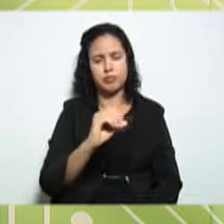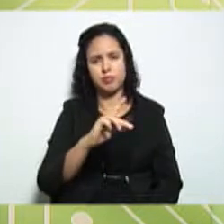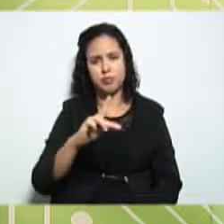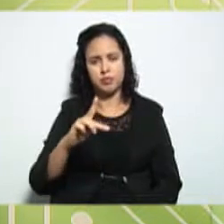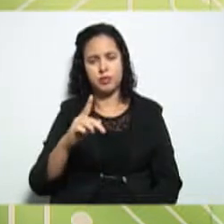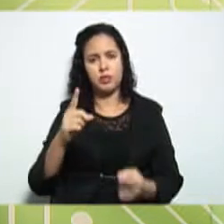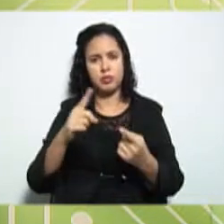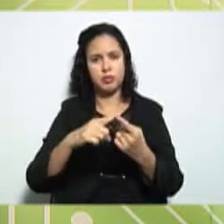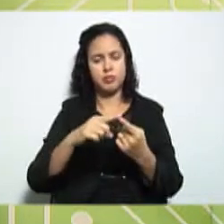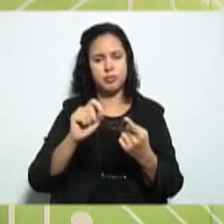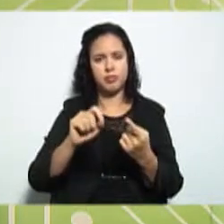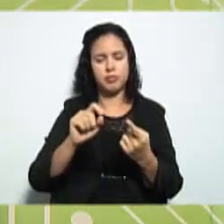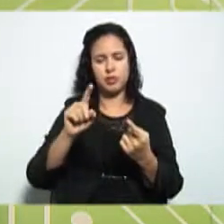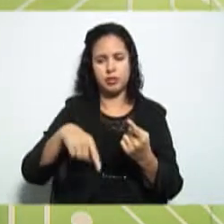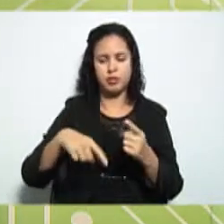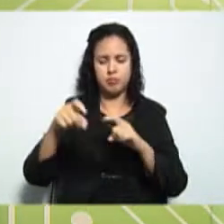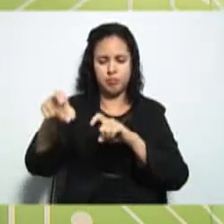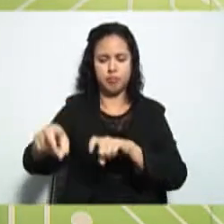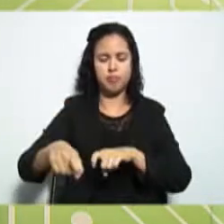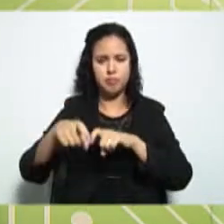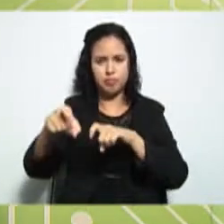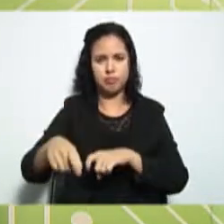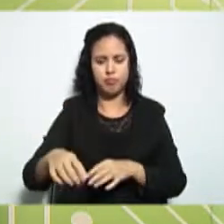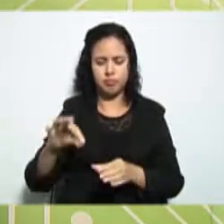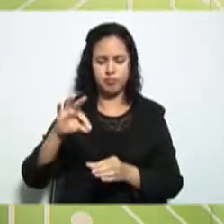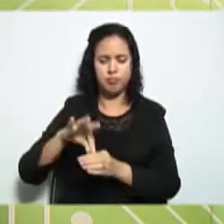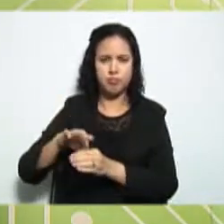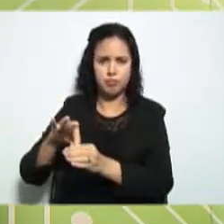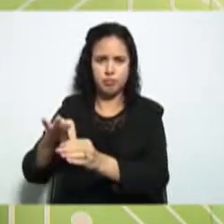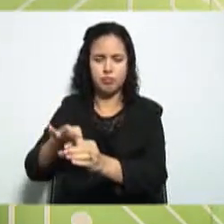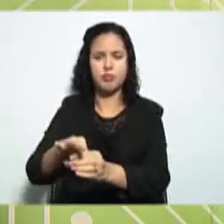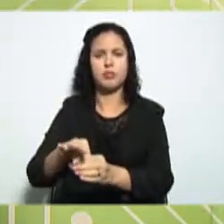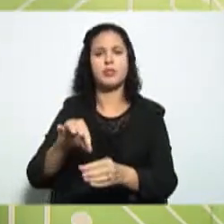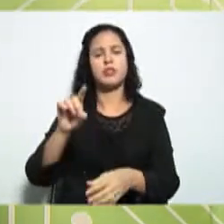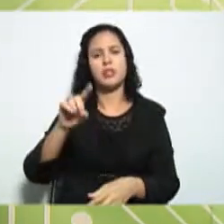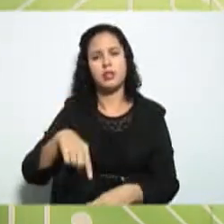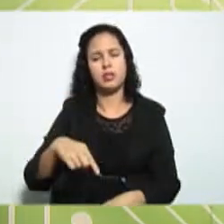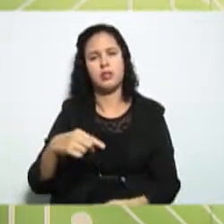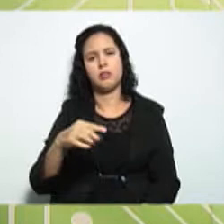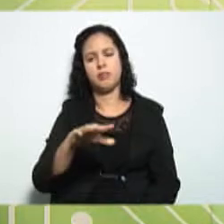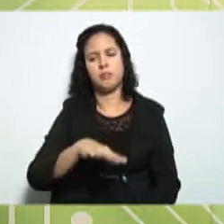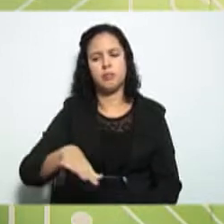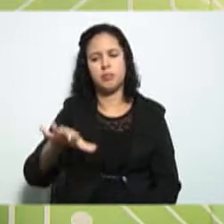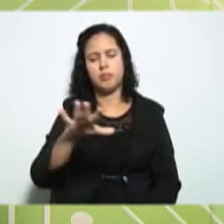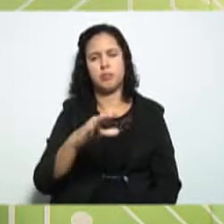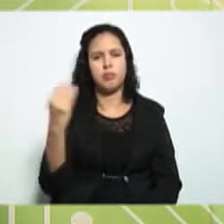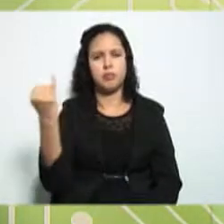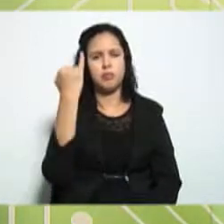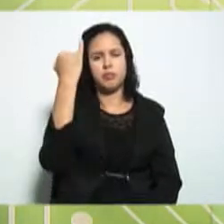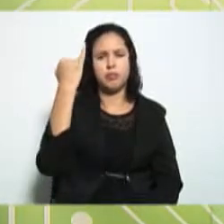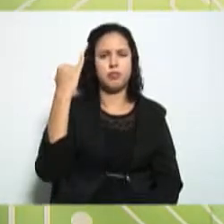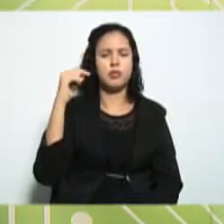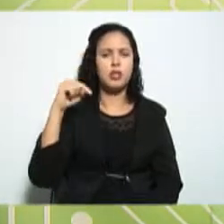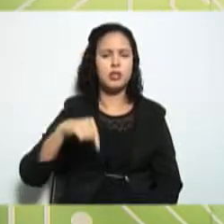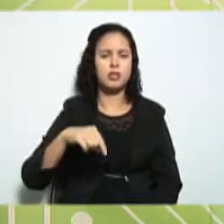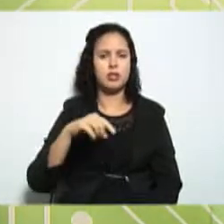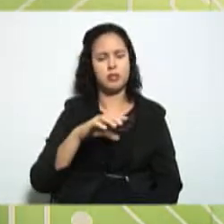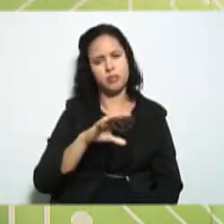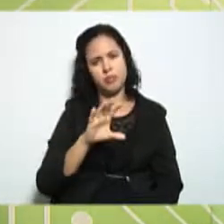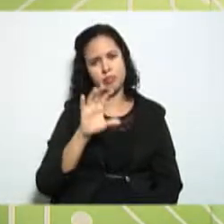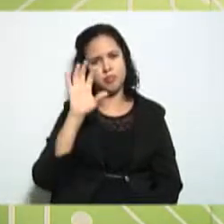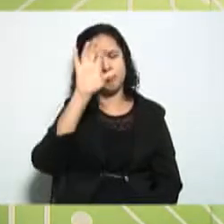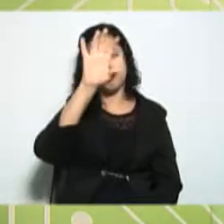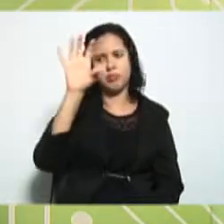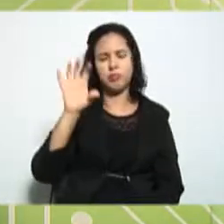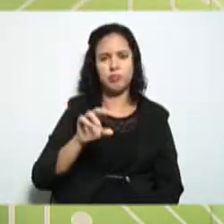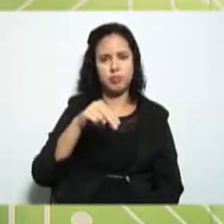ramo agropecuário. Não é à toa que nós vamos começar por esse ramo. Esse é um ramo muito importante na região norte, muito importante em Rondônia.